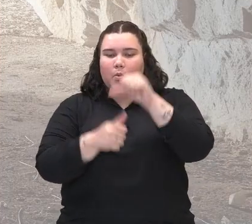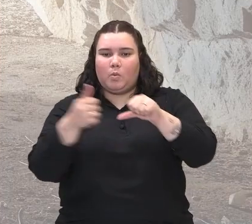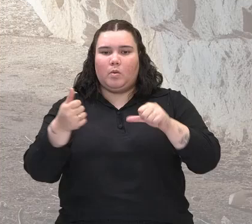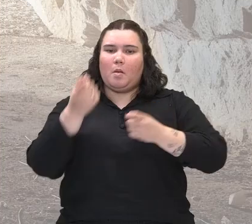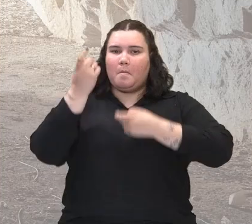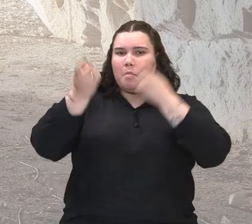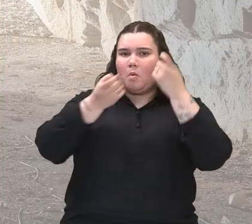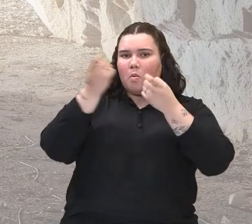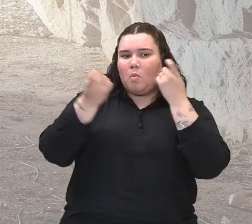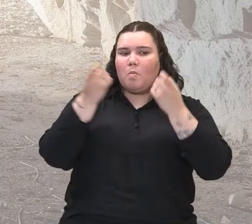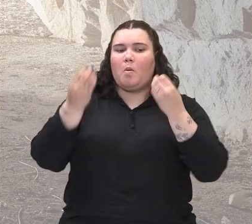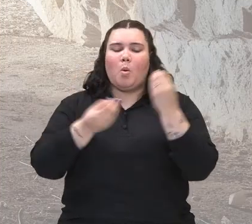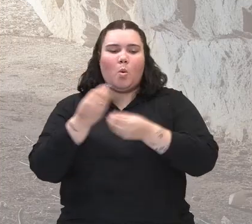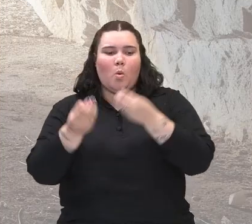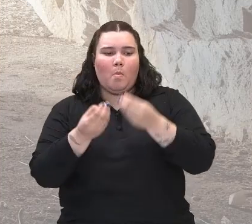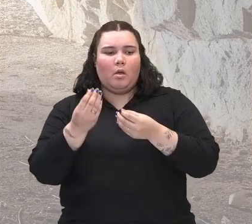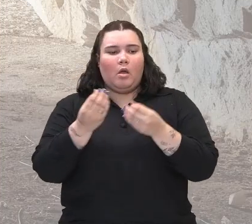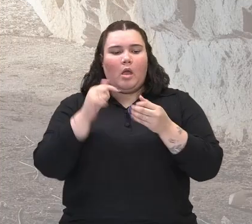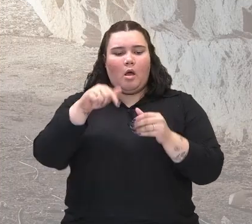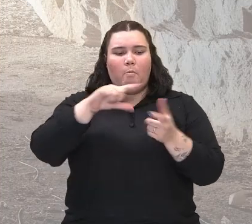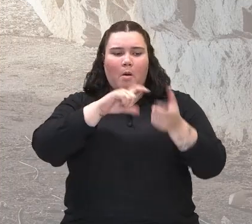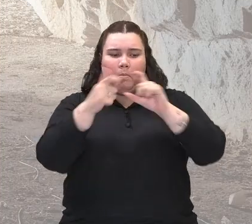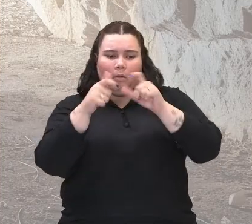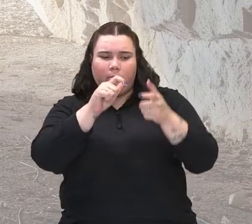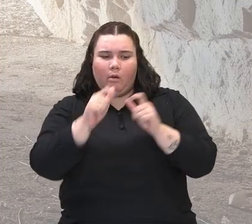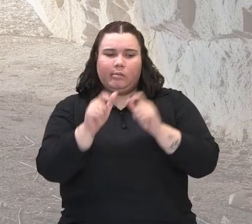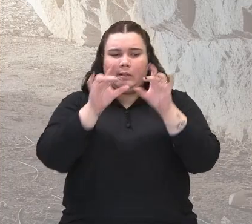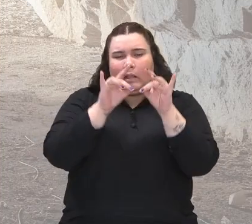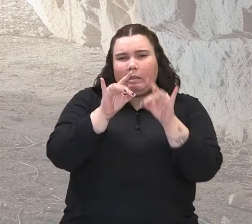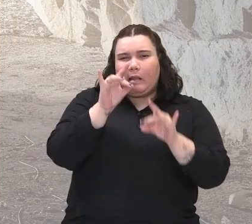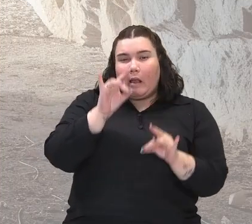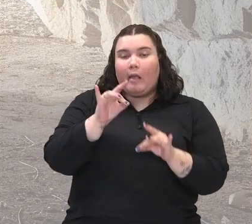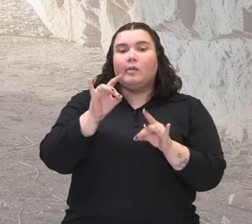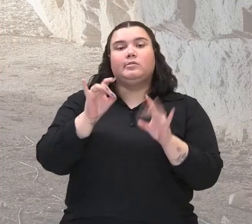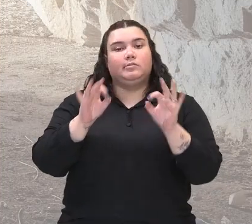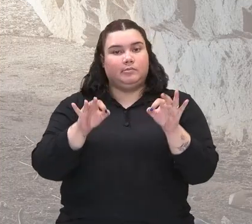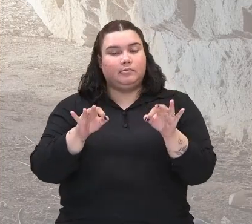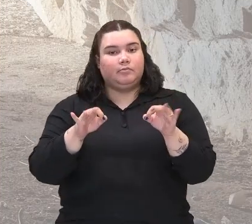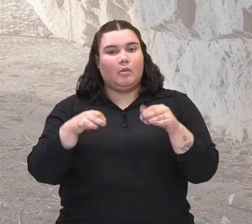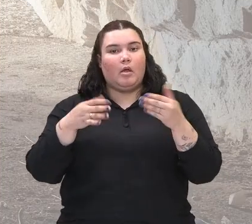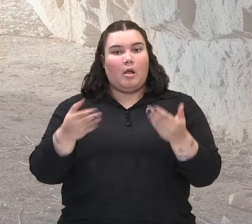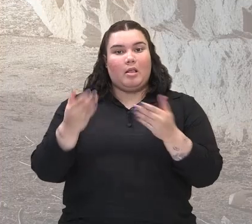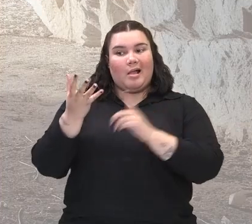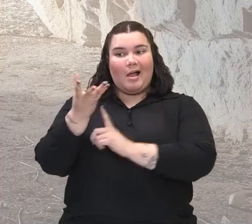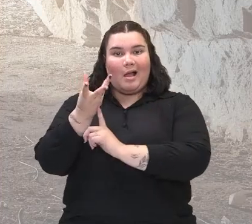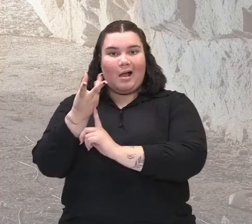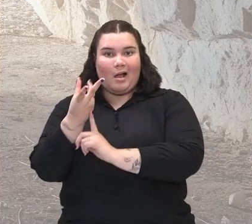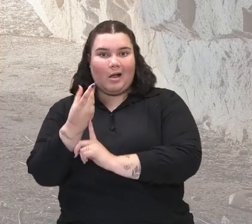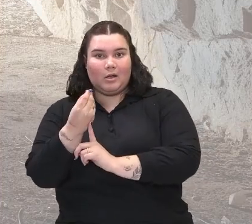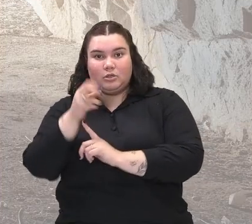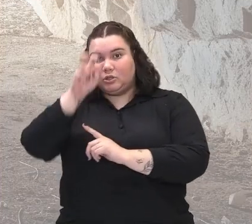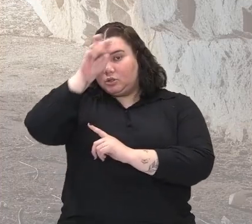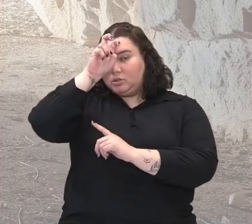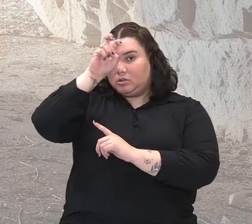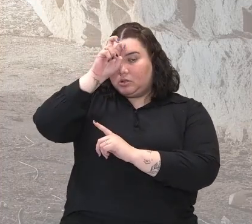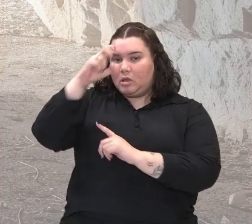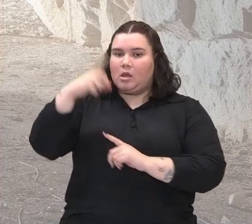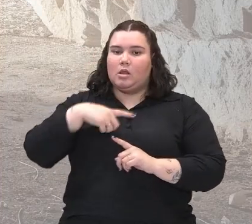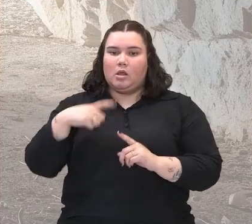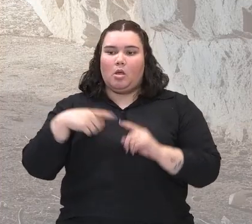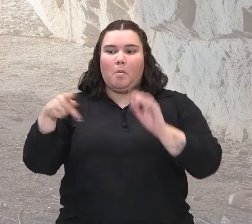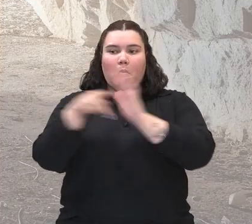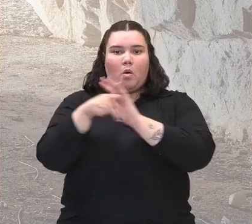preocupação maior com as formas então na arte egípcia a gente tem como um elemento muito importante na arquitetura